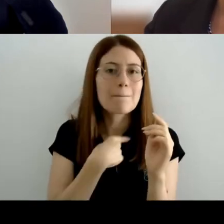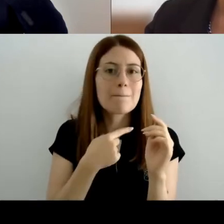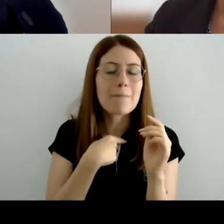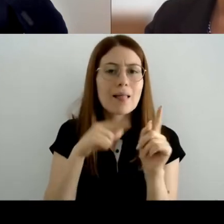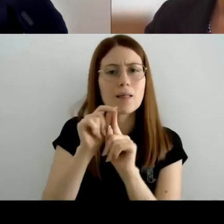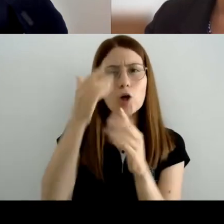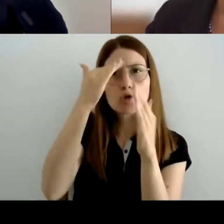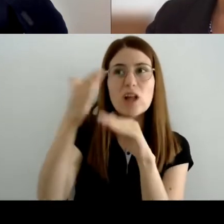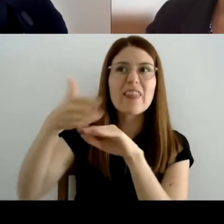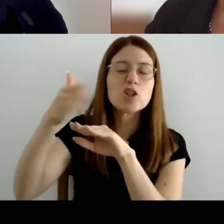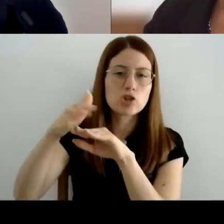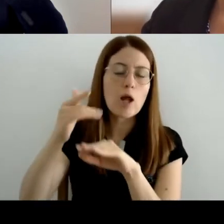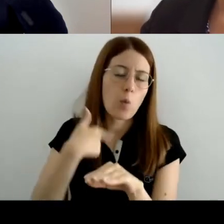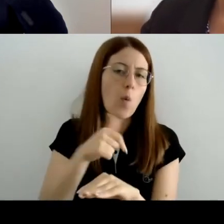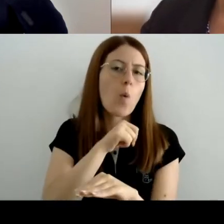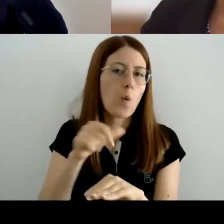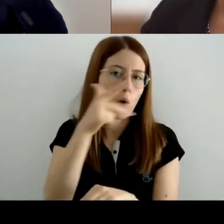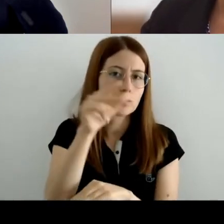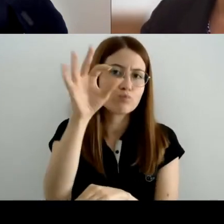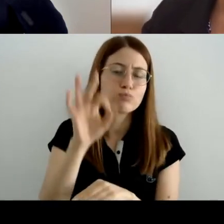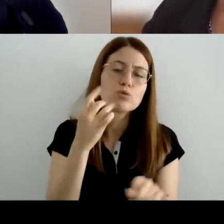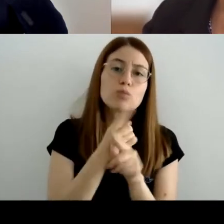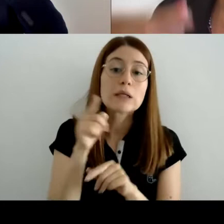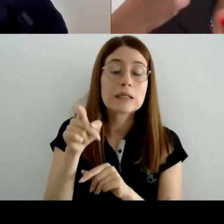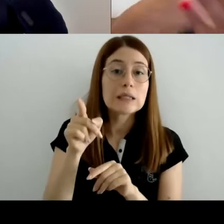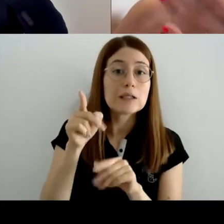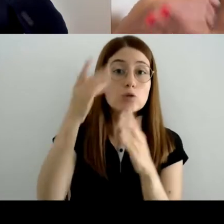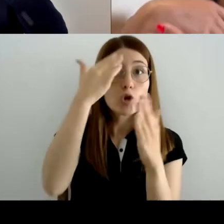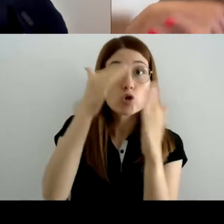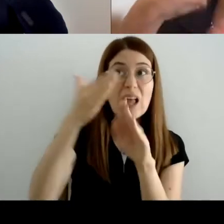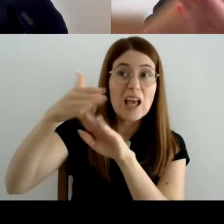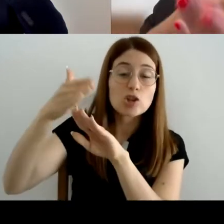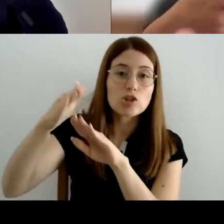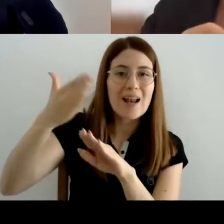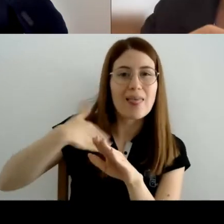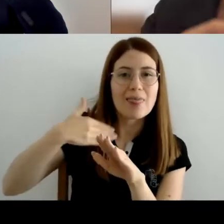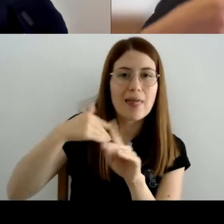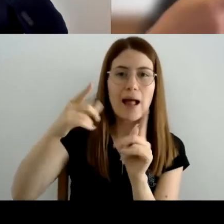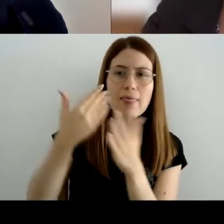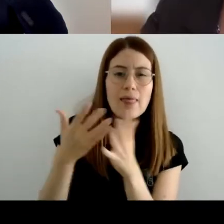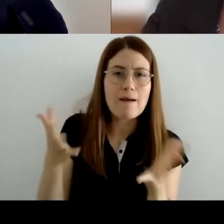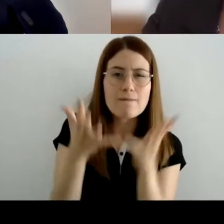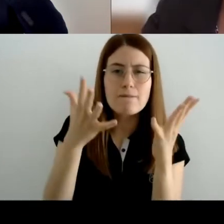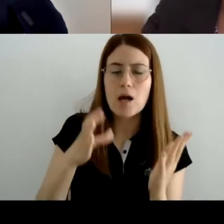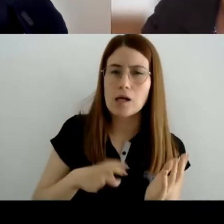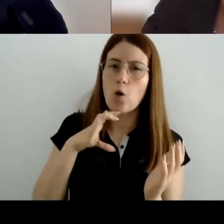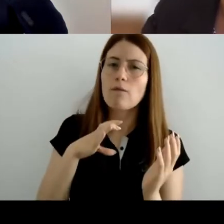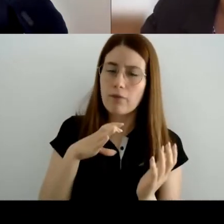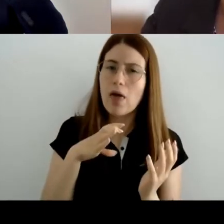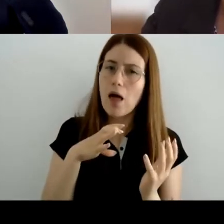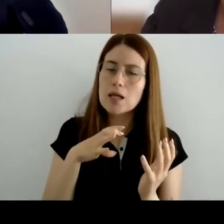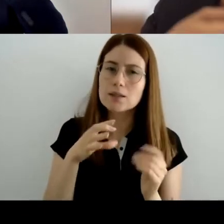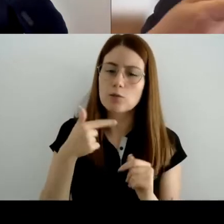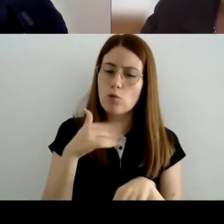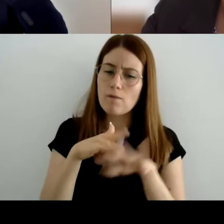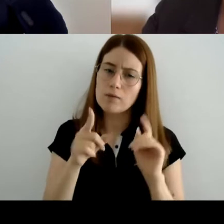externos, concordo em absoluto, porque isso é que depois dá o tal trust ou a confiança naquilo que nós estamos a fazer,